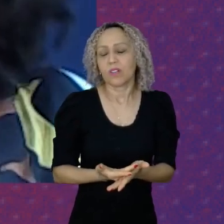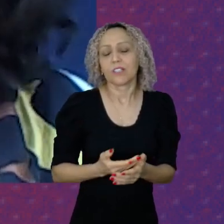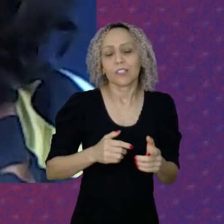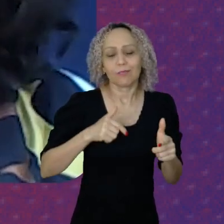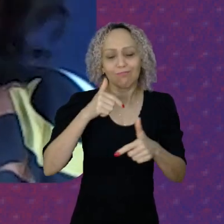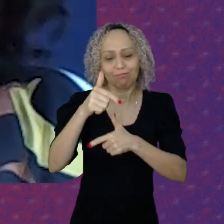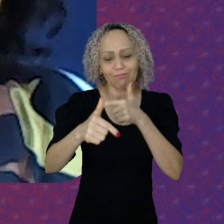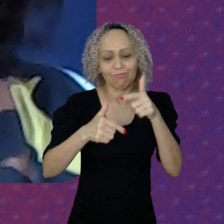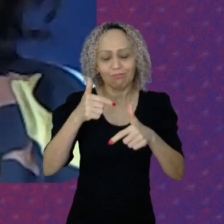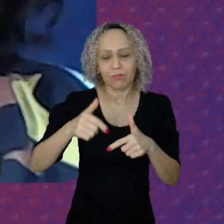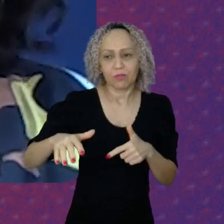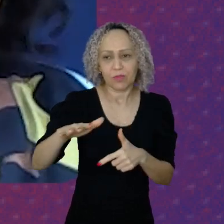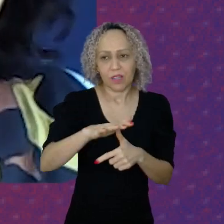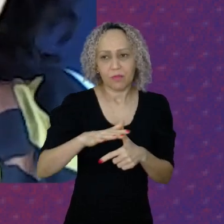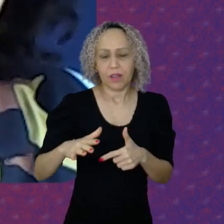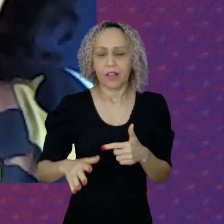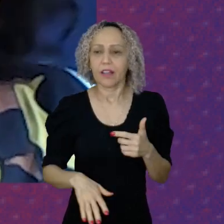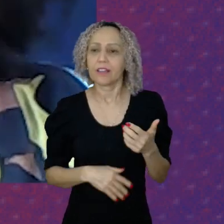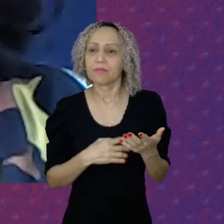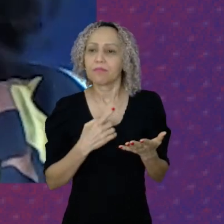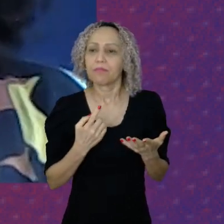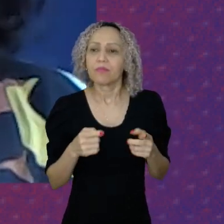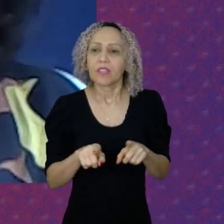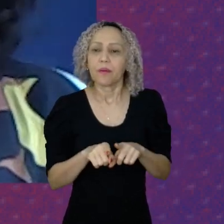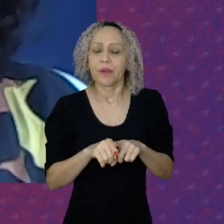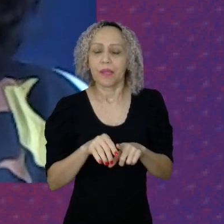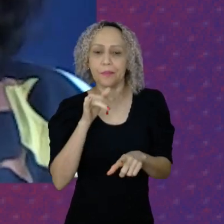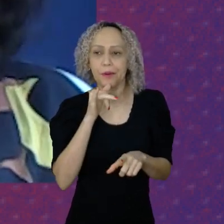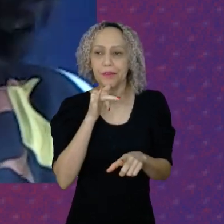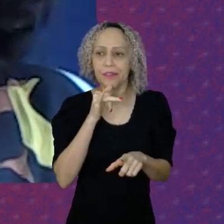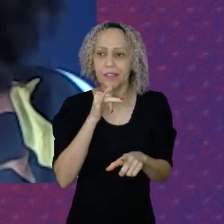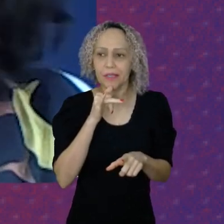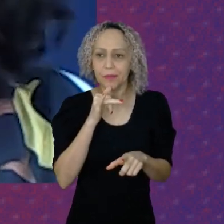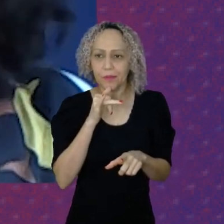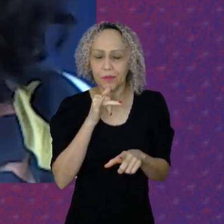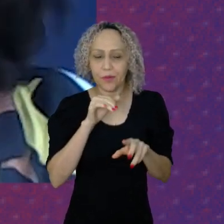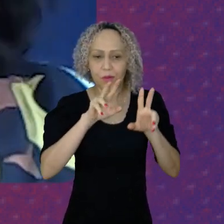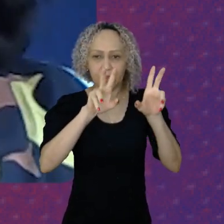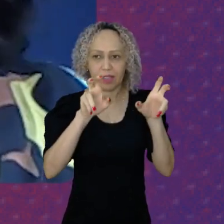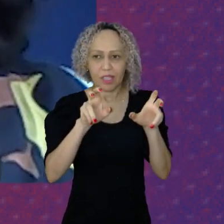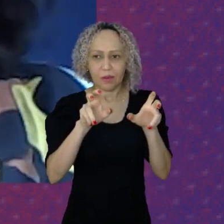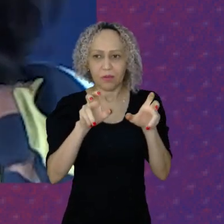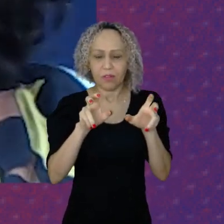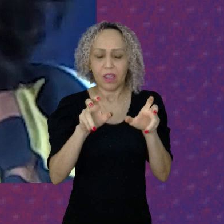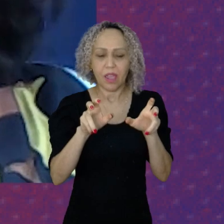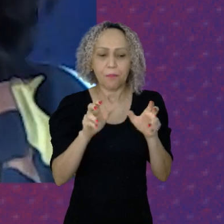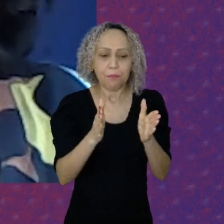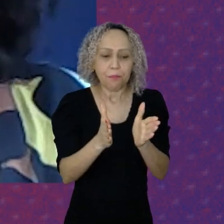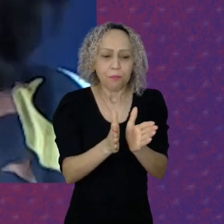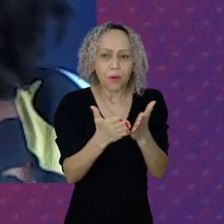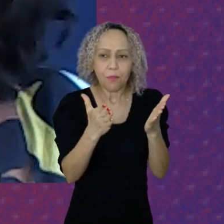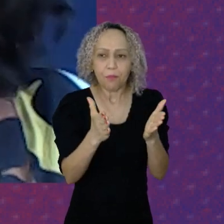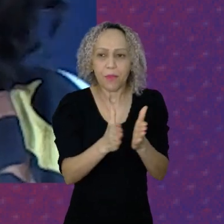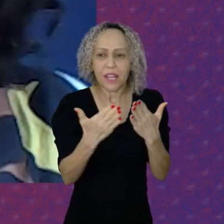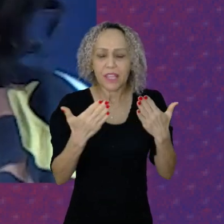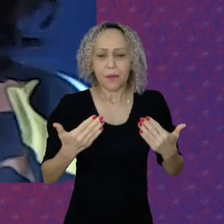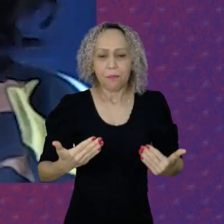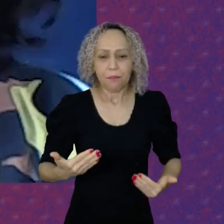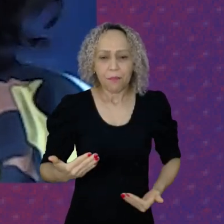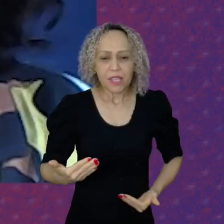à pobreza menstrual, né? Hoje a gente tem trazido um outro termo, né, que é a garantia à